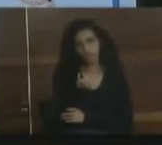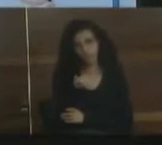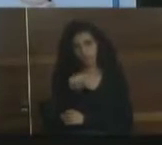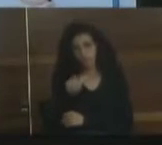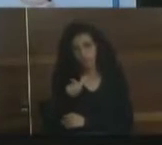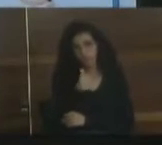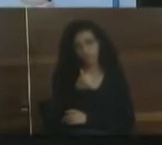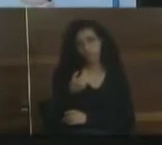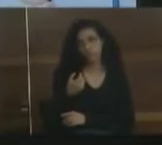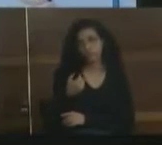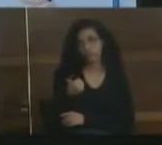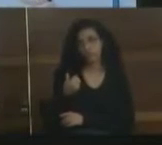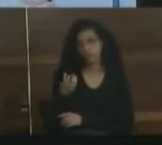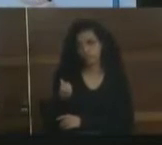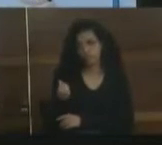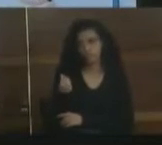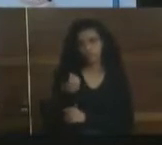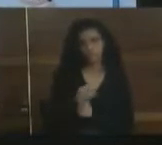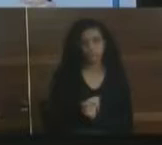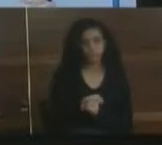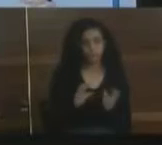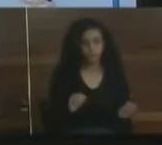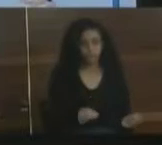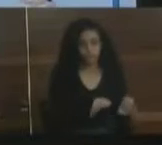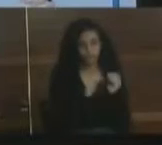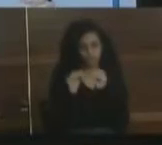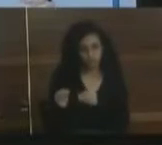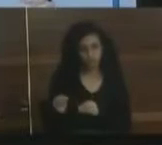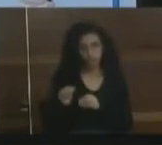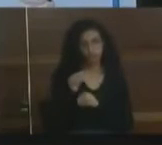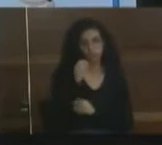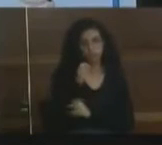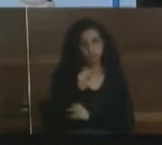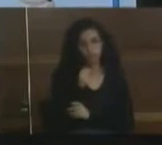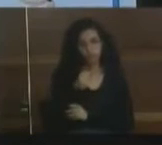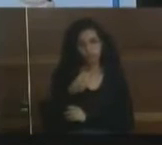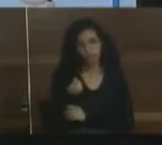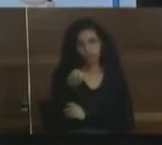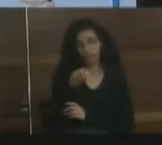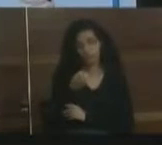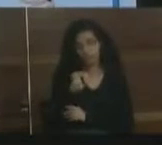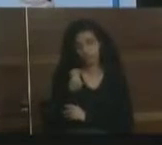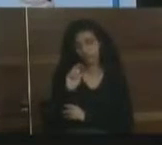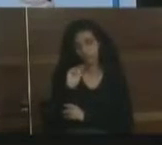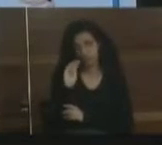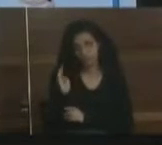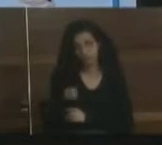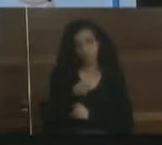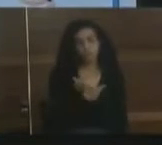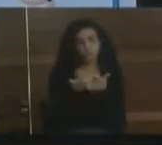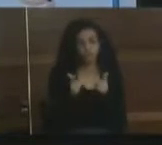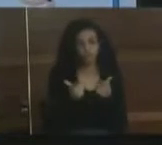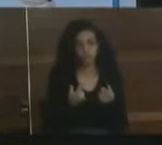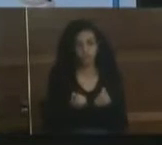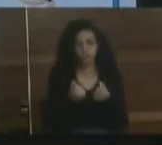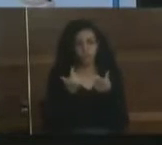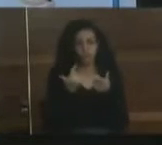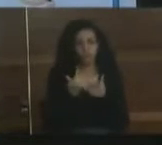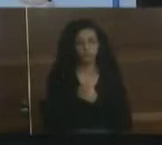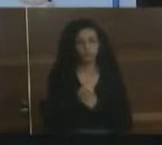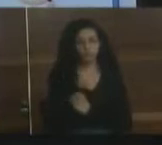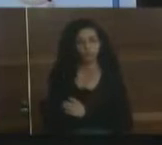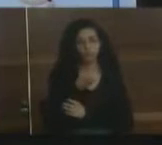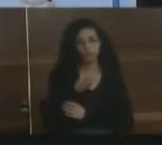serviço 16 milhões transferências correntes 875 milhões outras receitas correntes